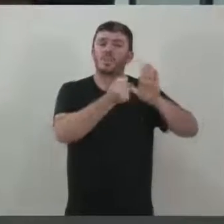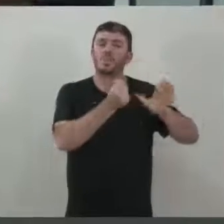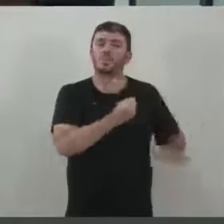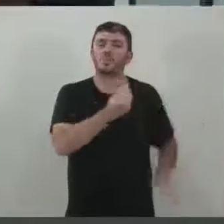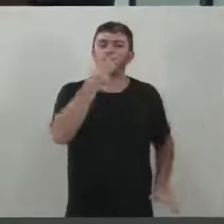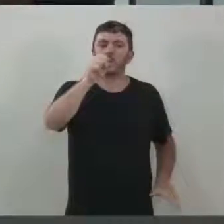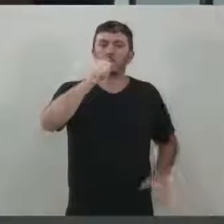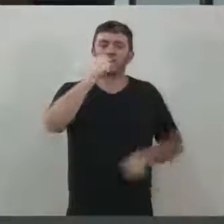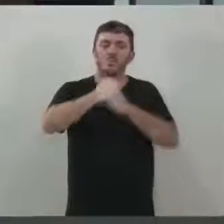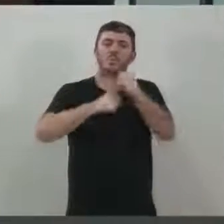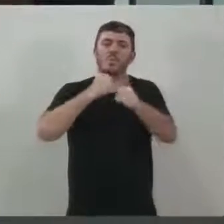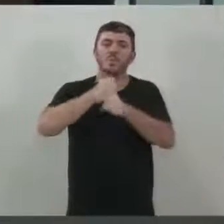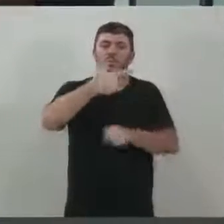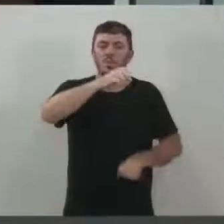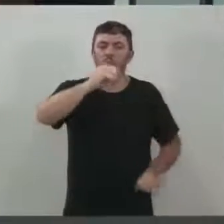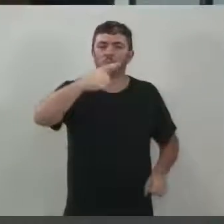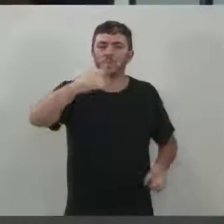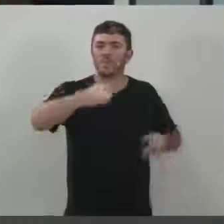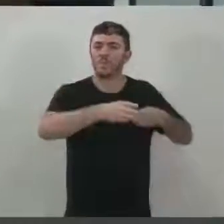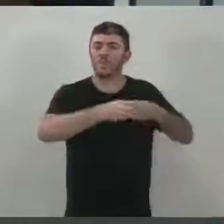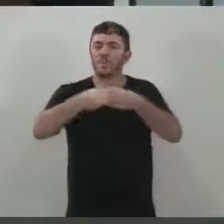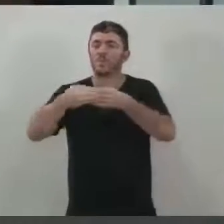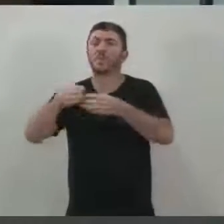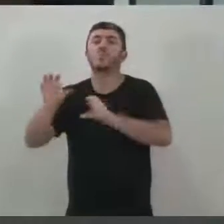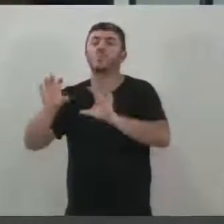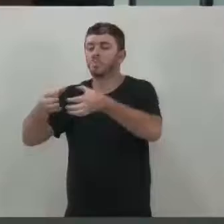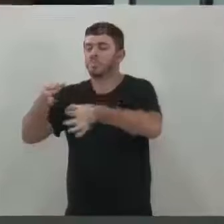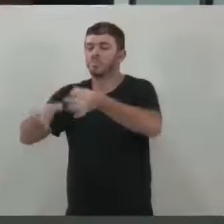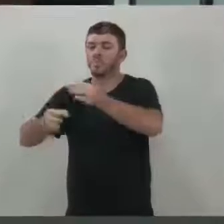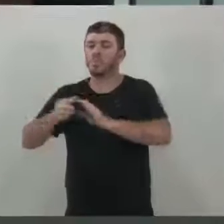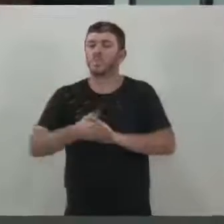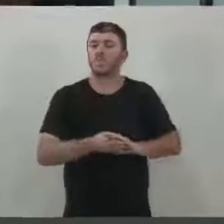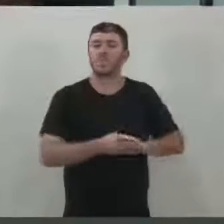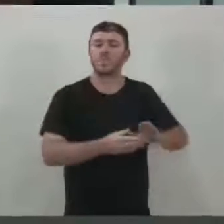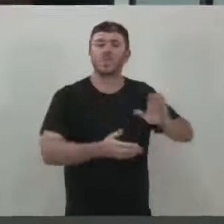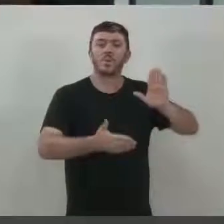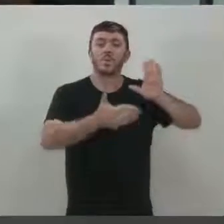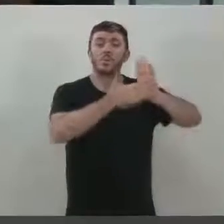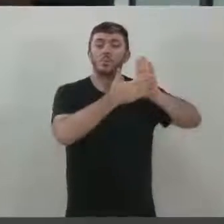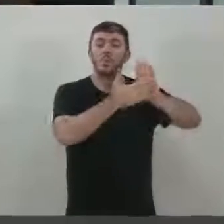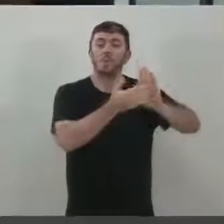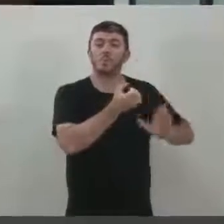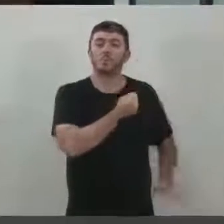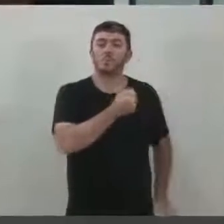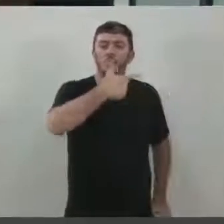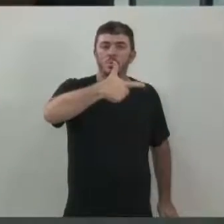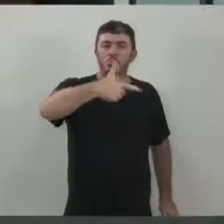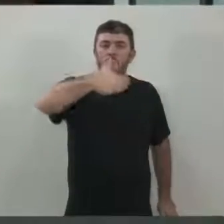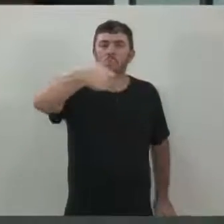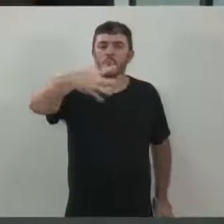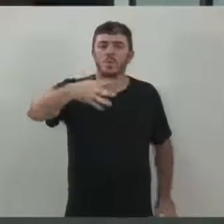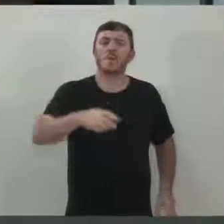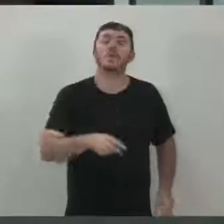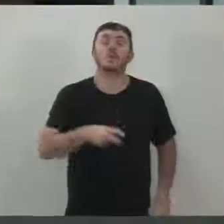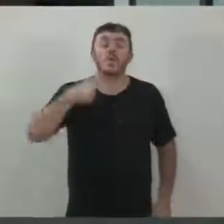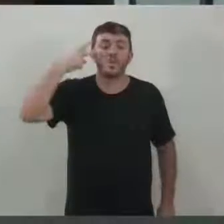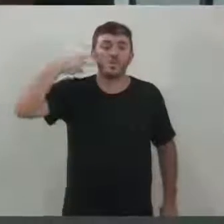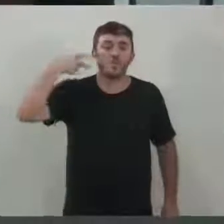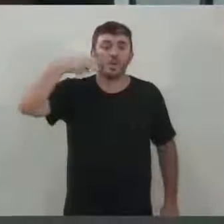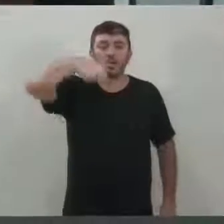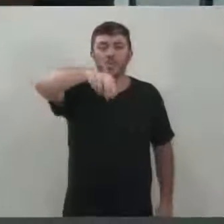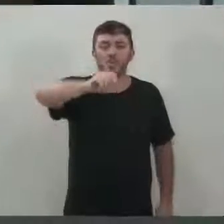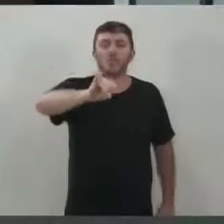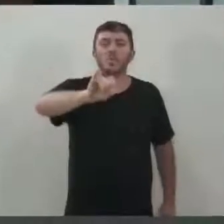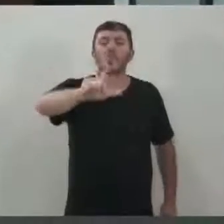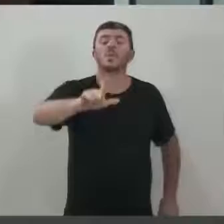Encaminhe-se à Procuradoria Jurídica e às comissões permanentes. Moções. Moção número 214/2020, de autoria vereador Nil Ramos, subscrito por